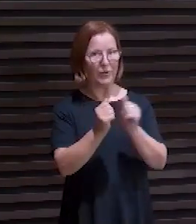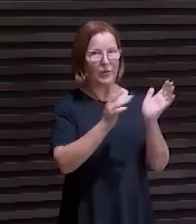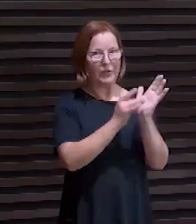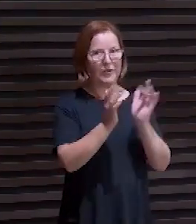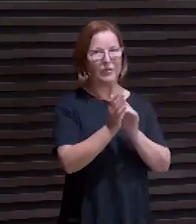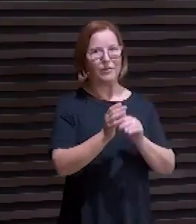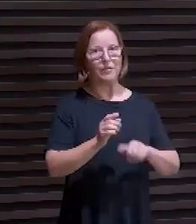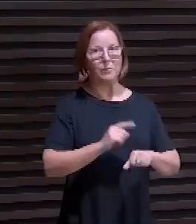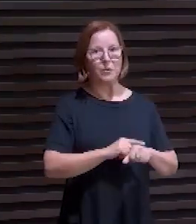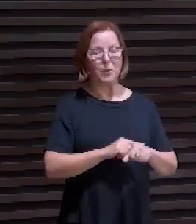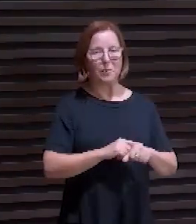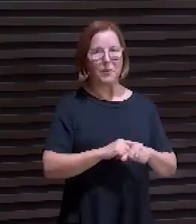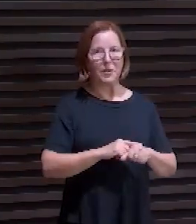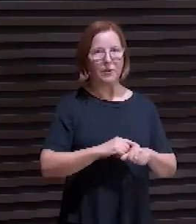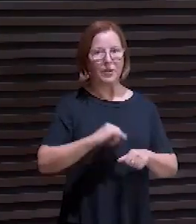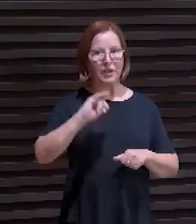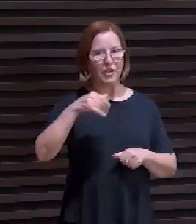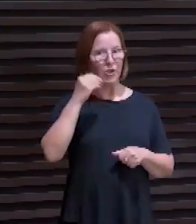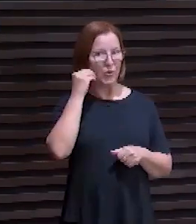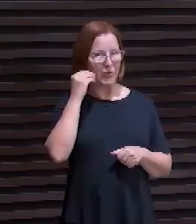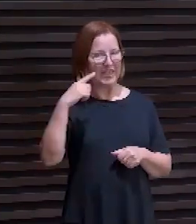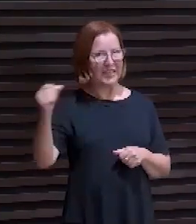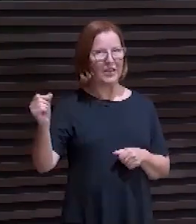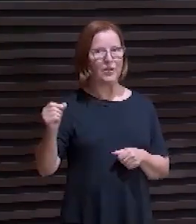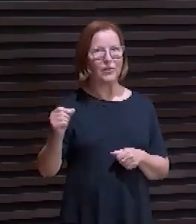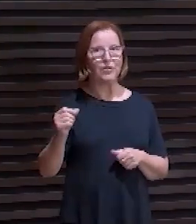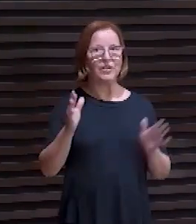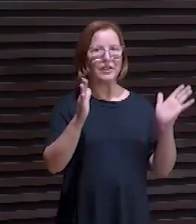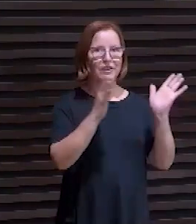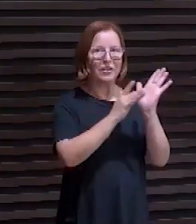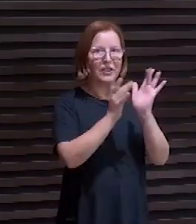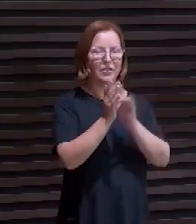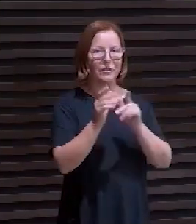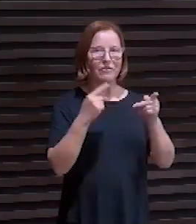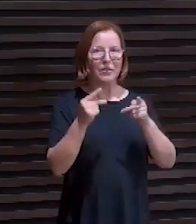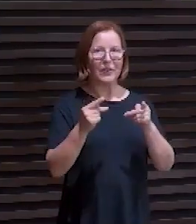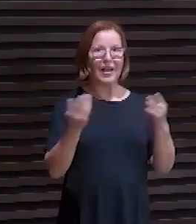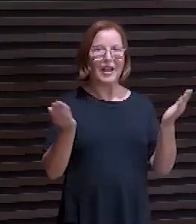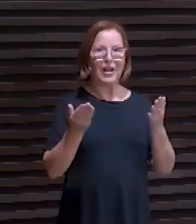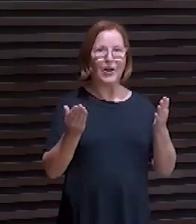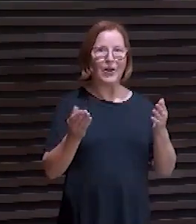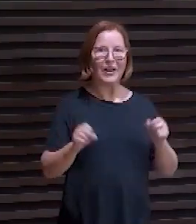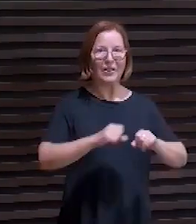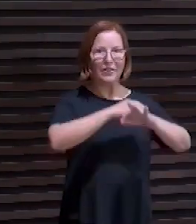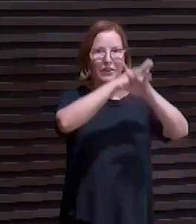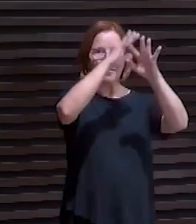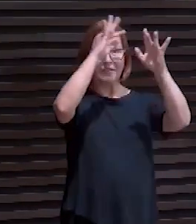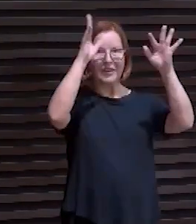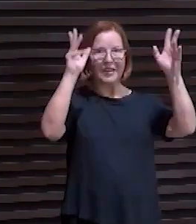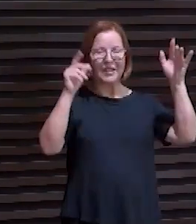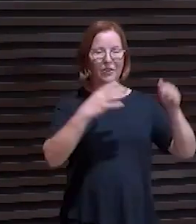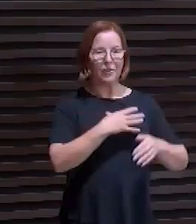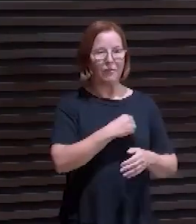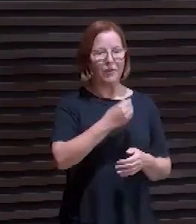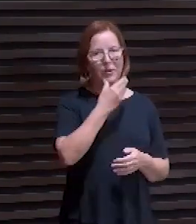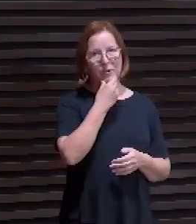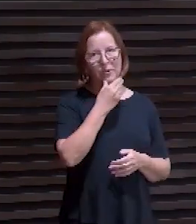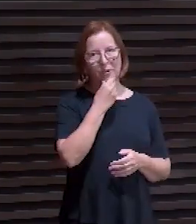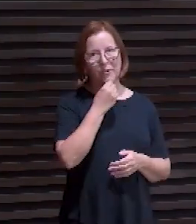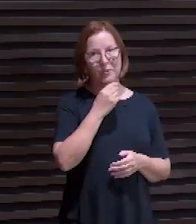saiu, disse Jesus, agora foi glorificado o Filho do Homem.